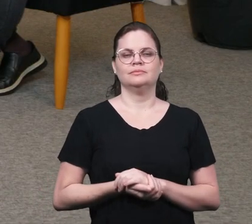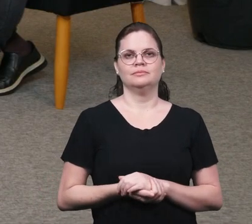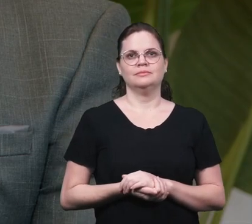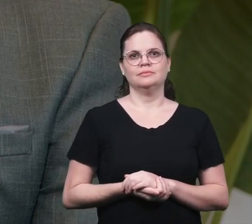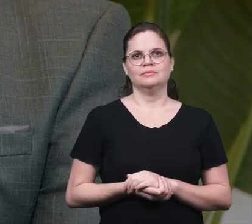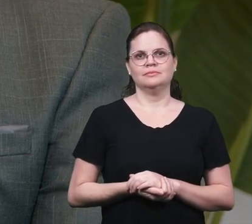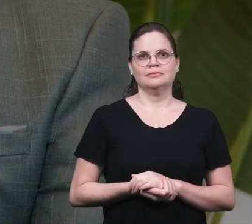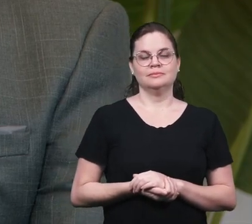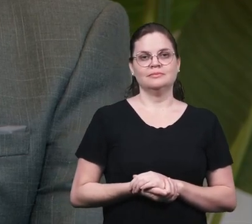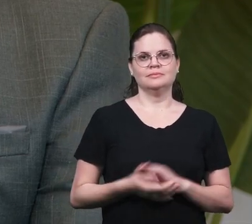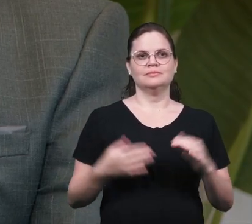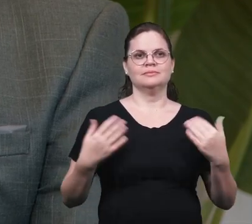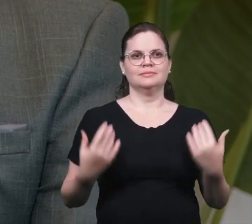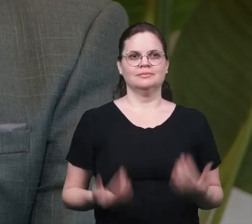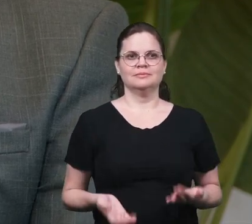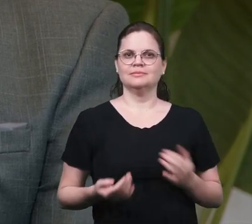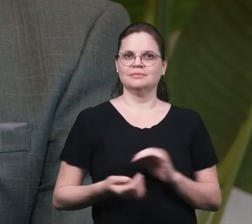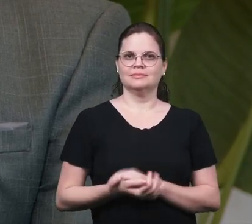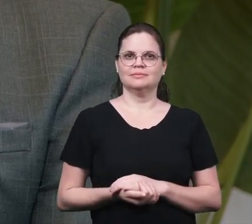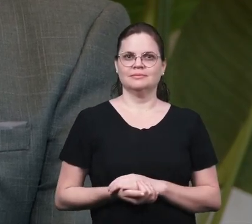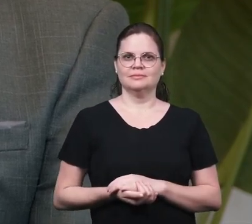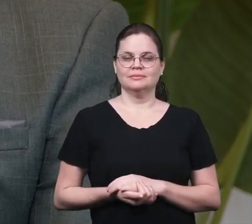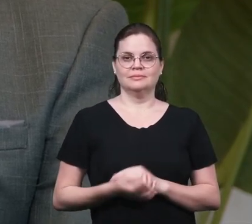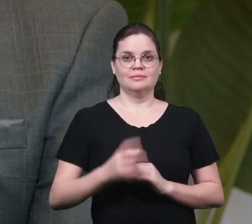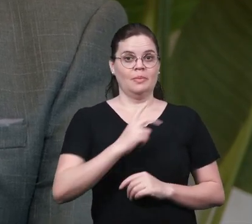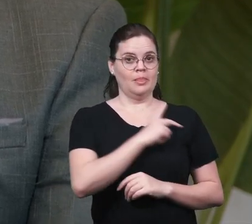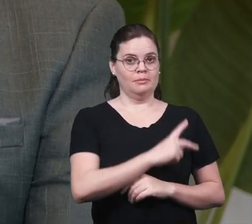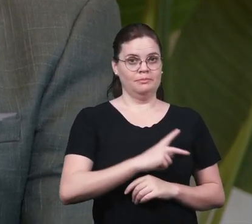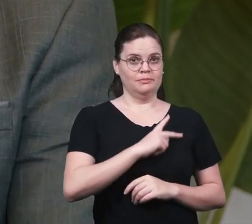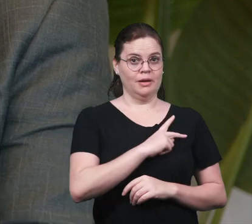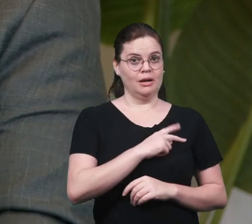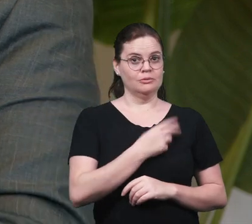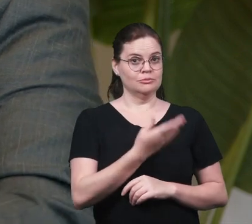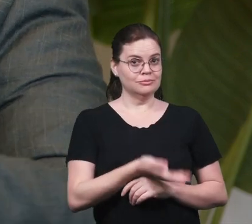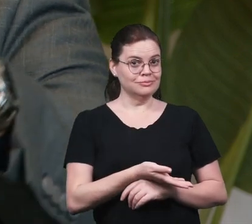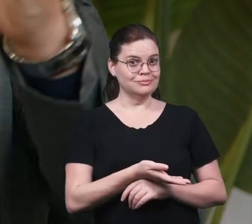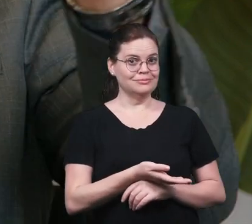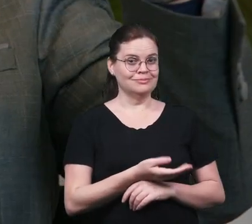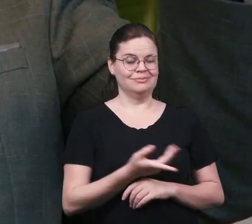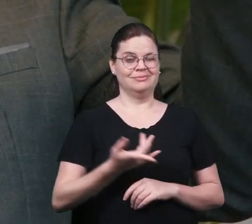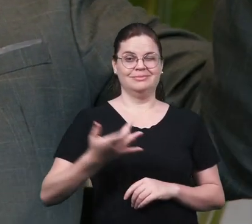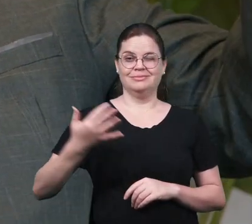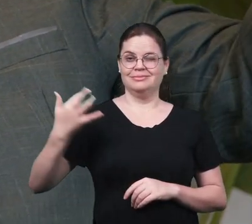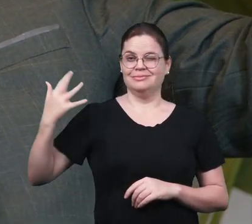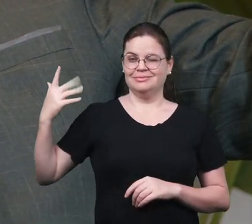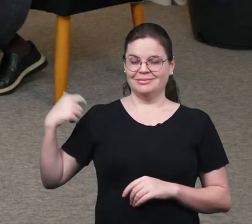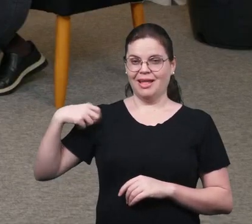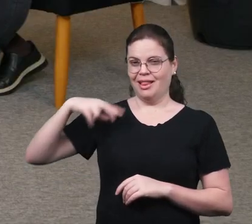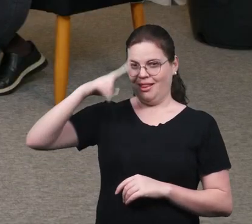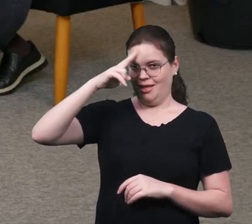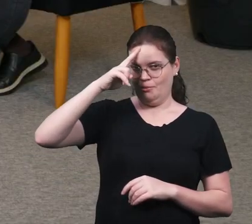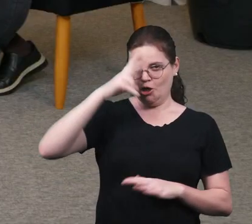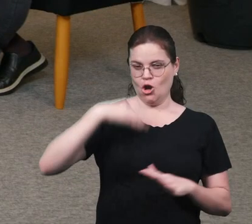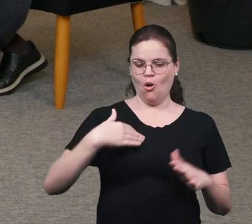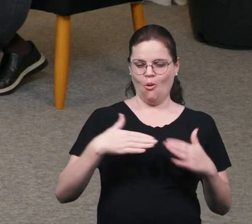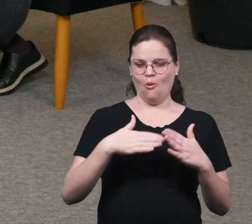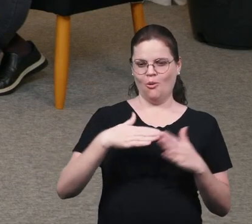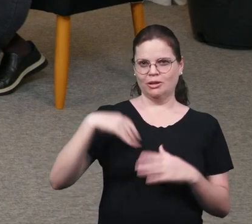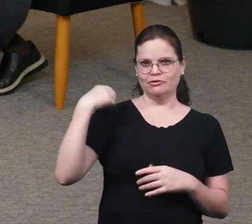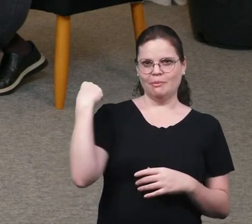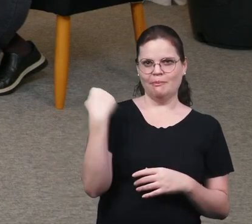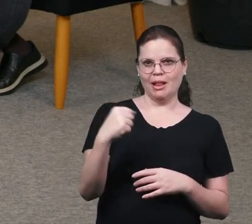Irmãos, ninguém mais, ninguém menos que Paulo, que antes tinha consentido na morte